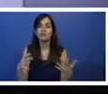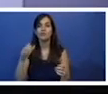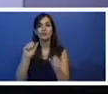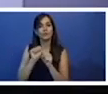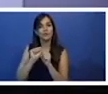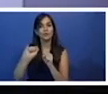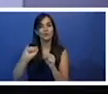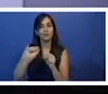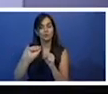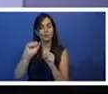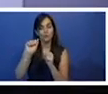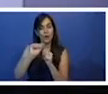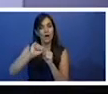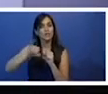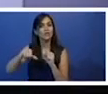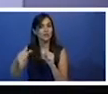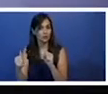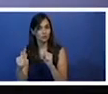adjetivo.